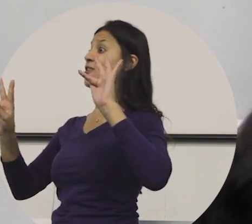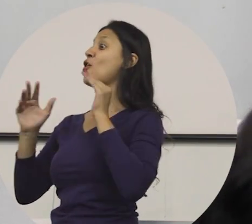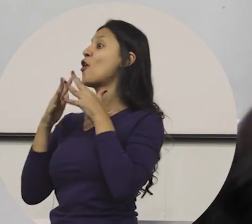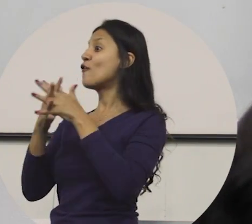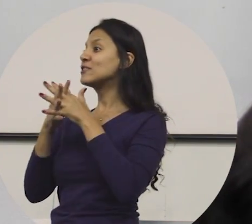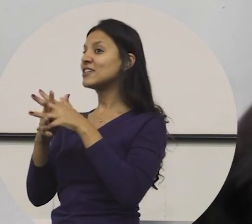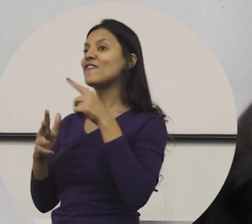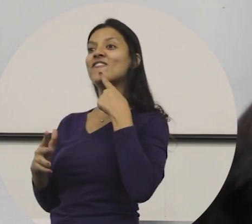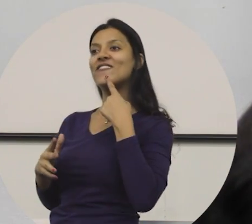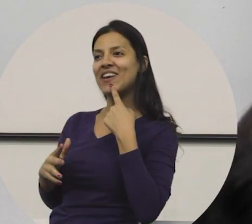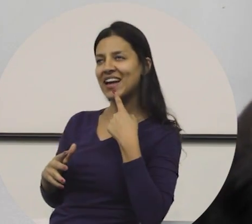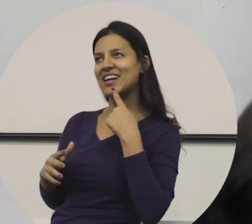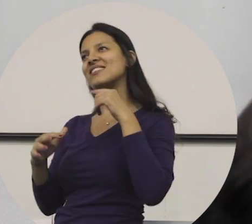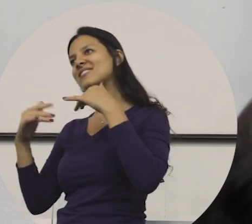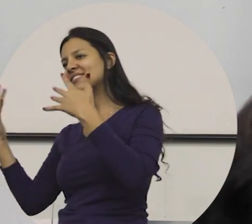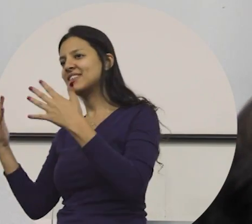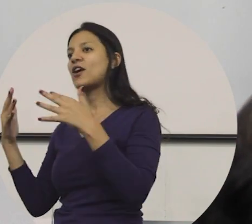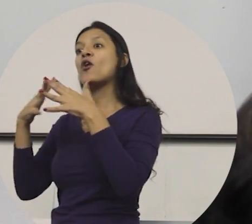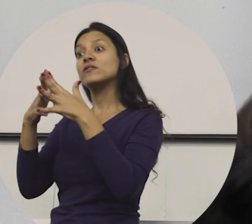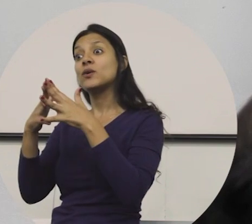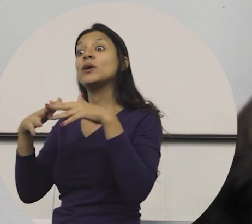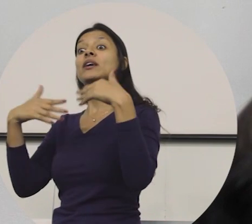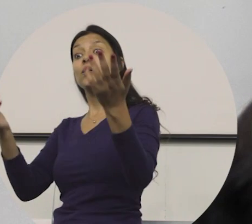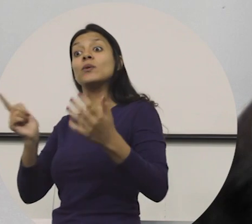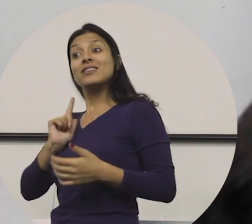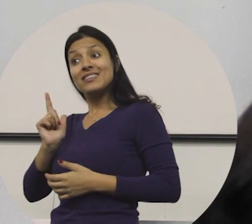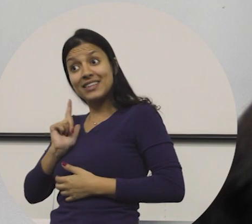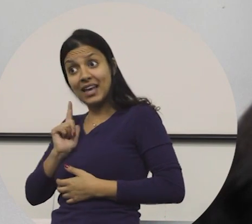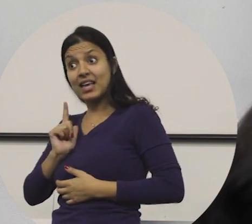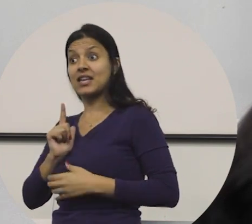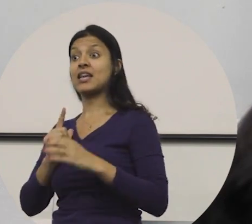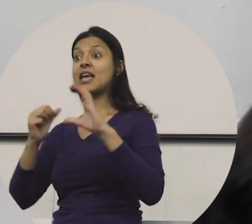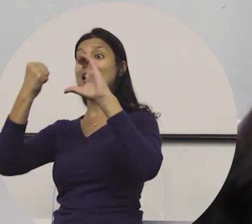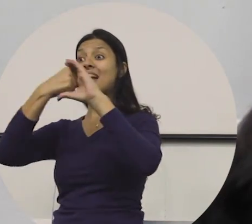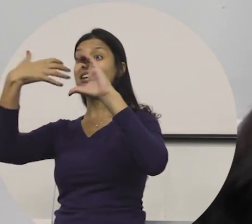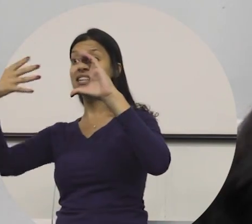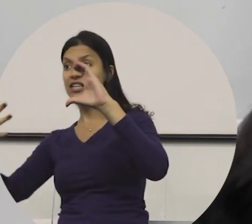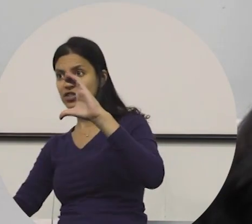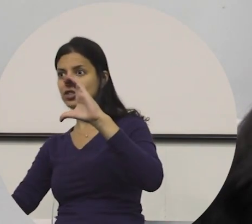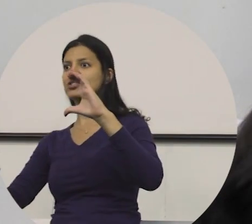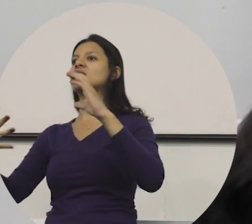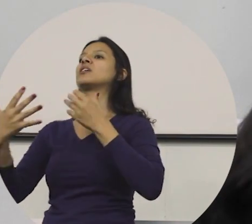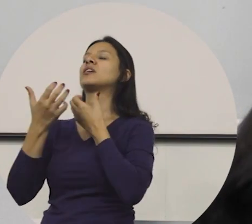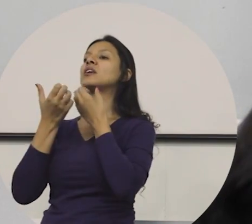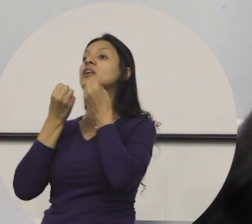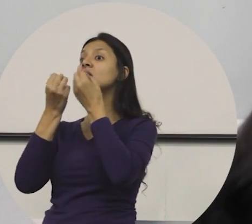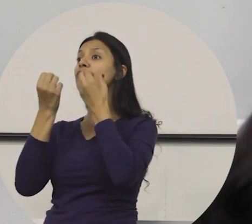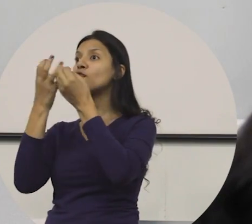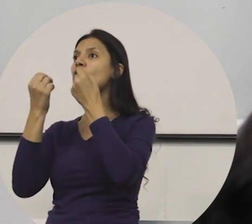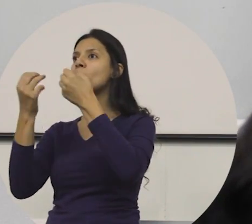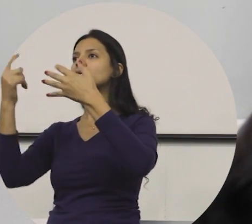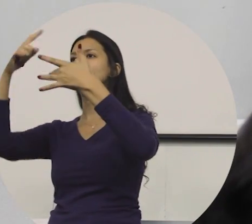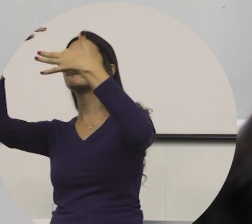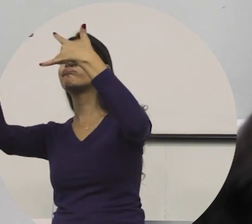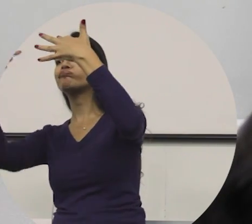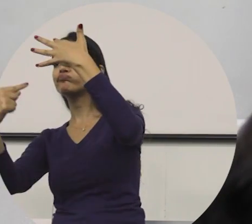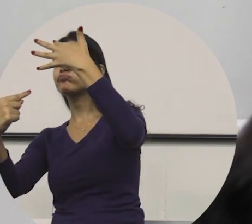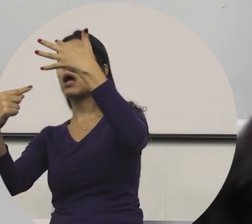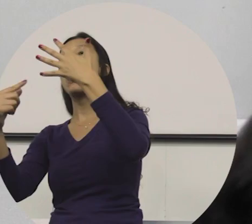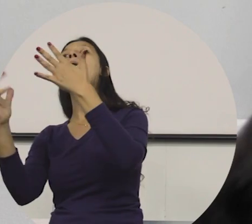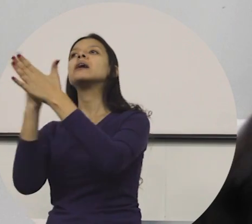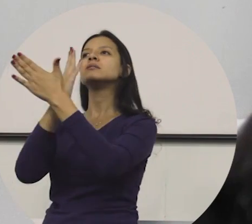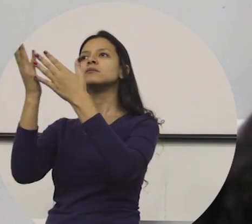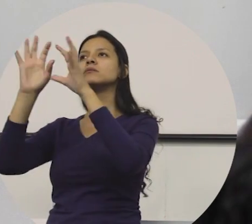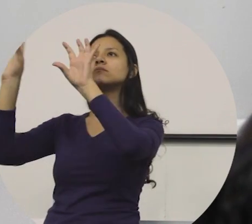Então, aqui eu tenho um conjunto de características, de informações, que vão